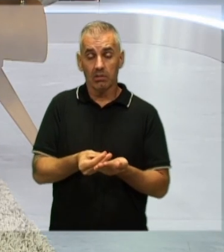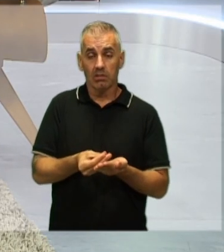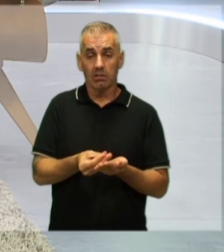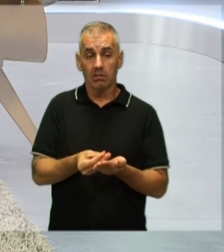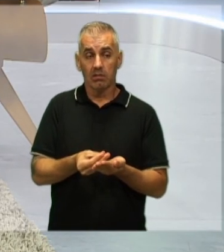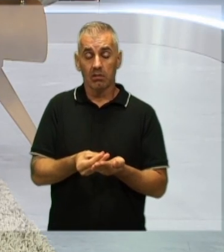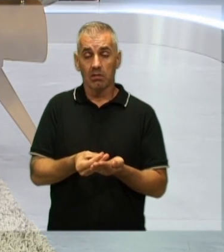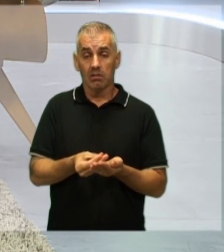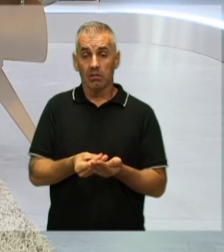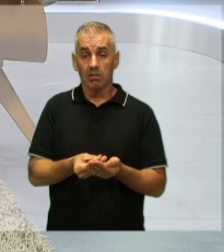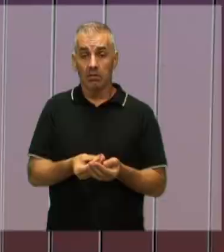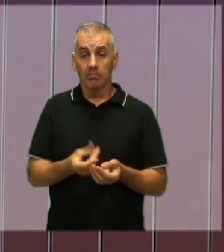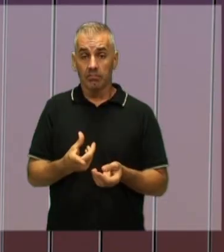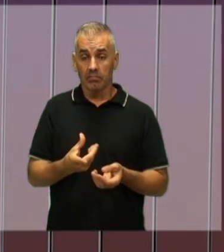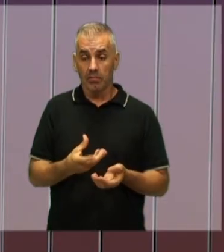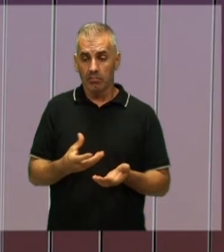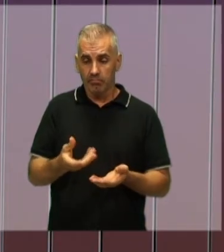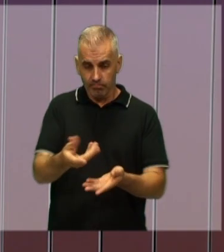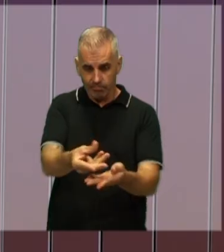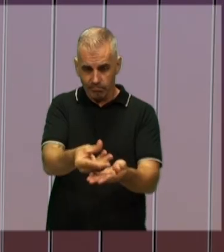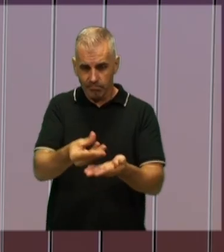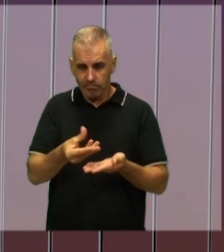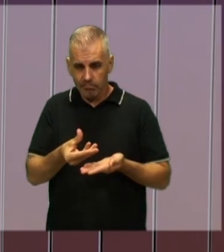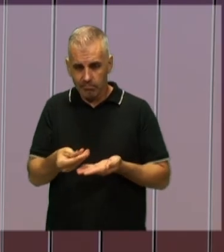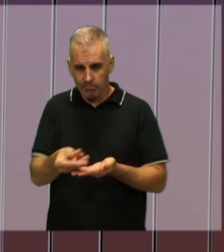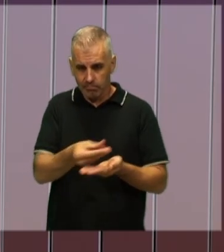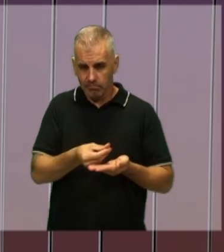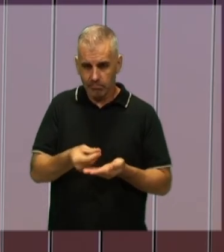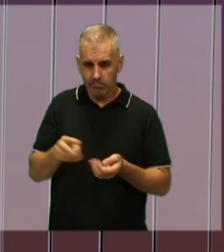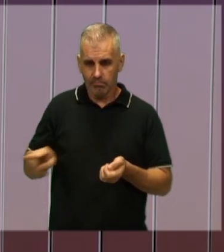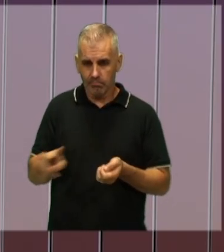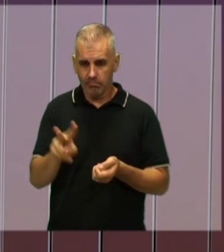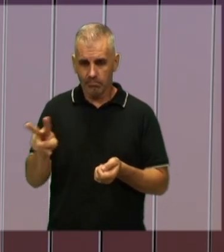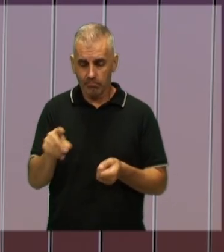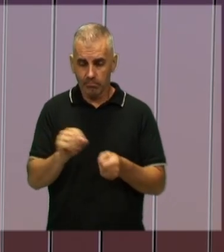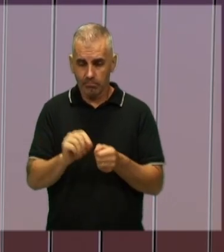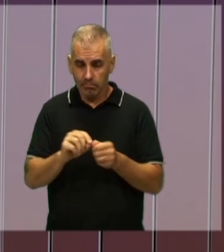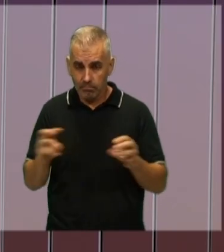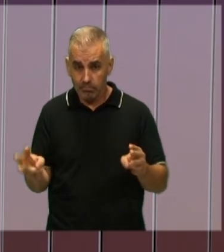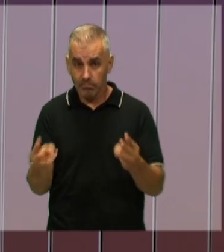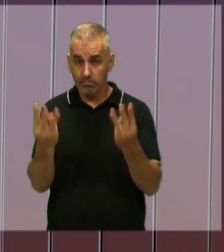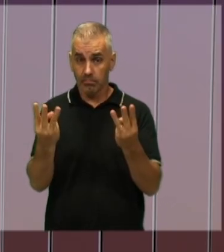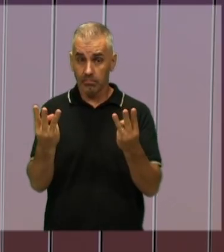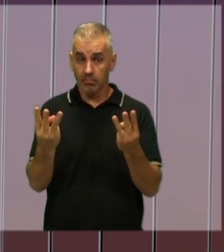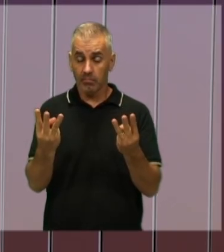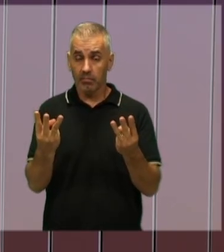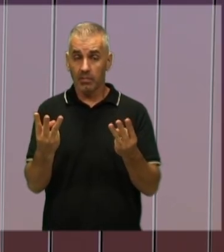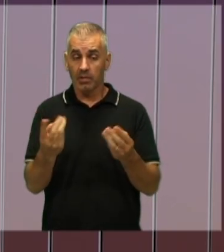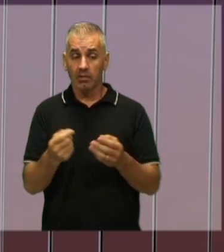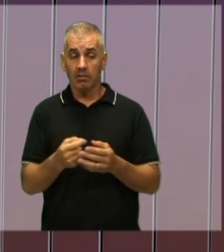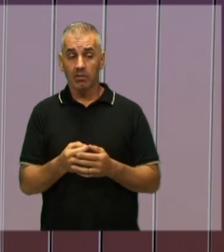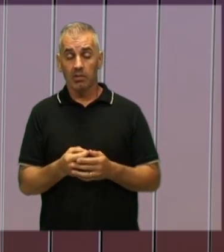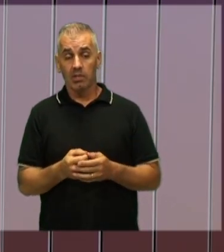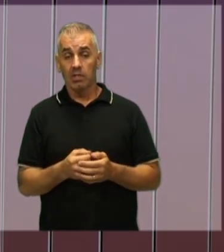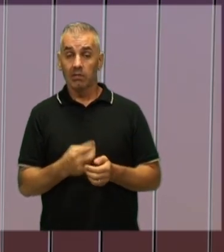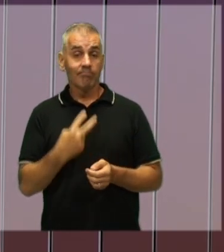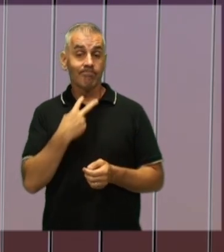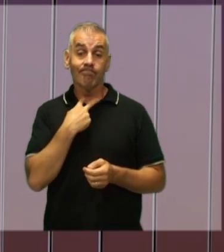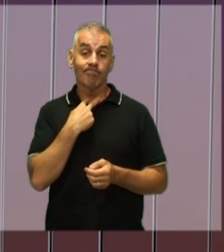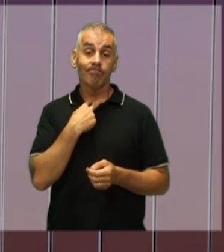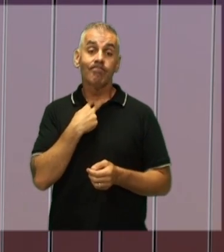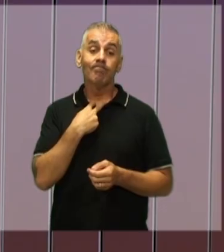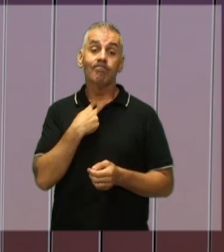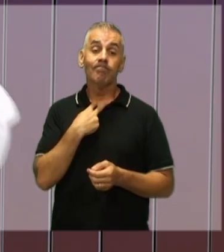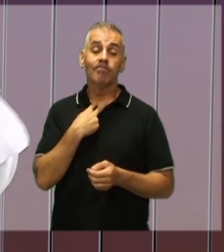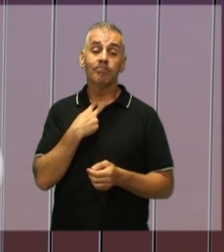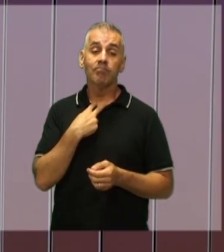devolveu, captou o valor para fazer o evento. Então, o Adão quer fazer um evento